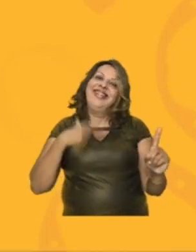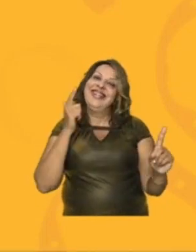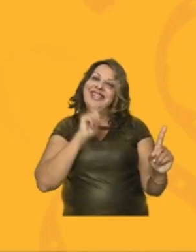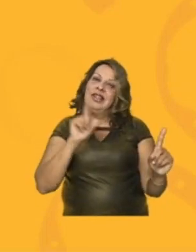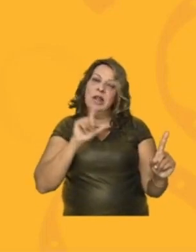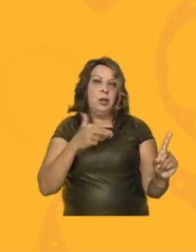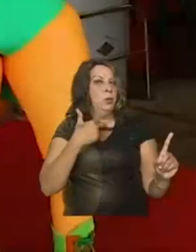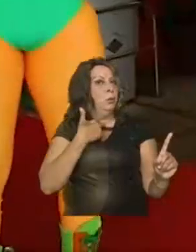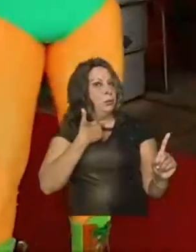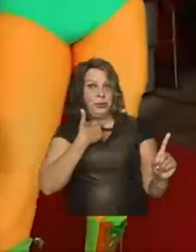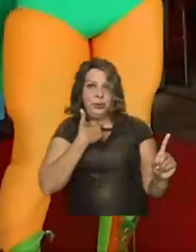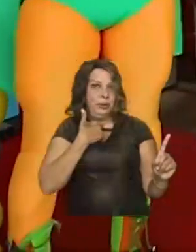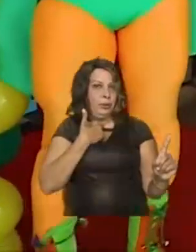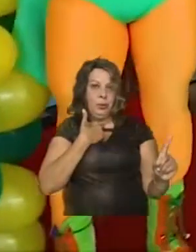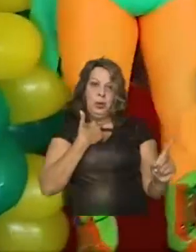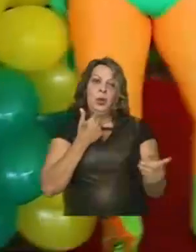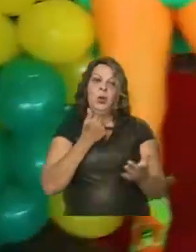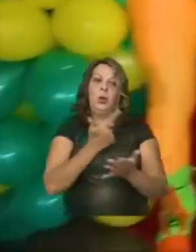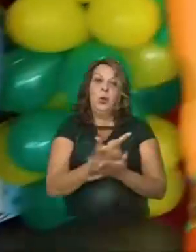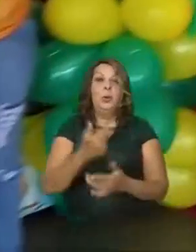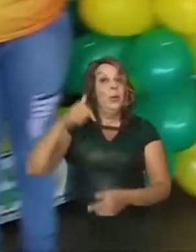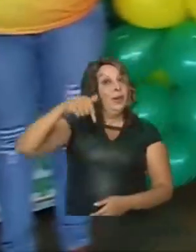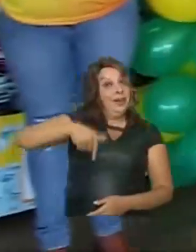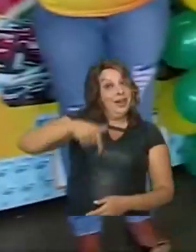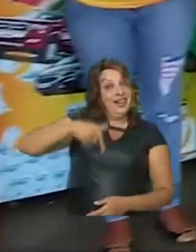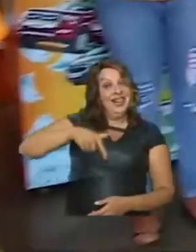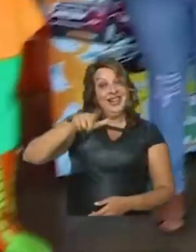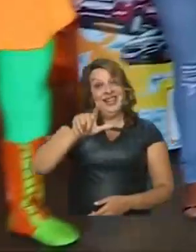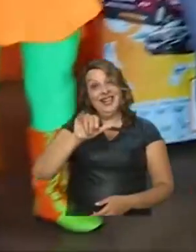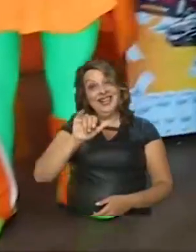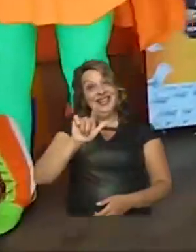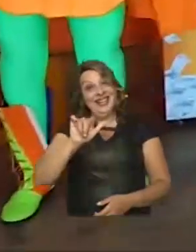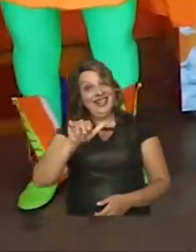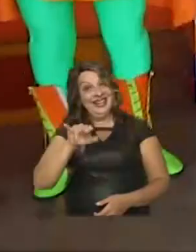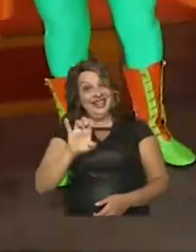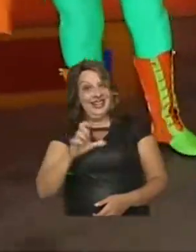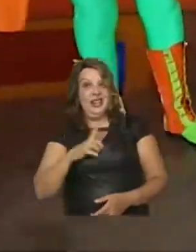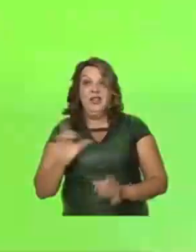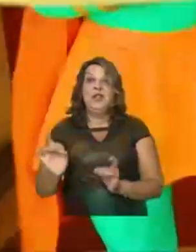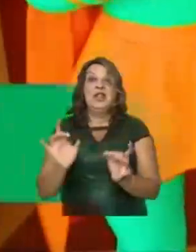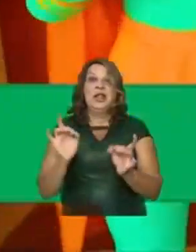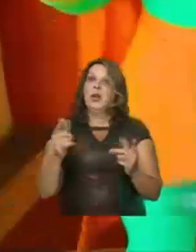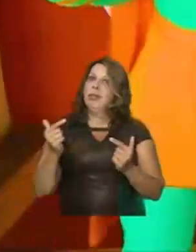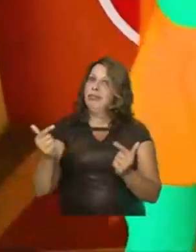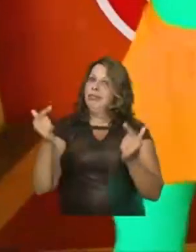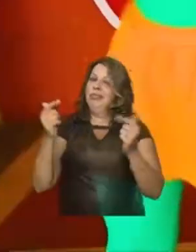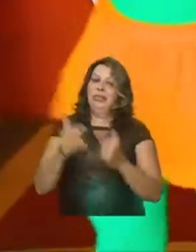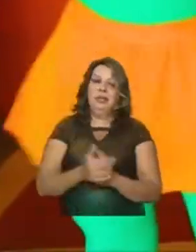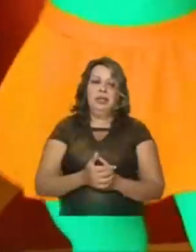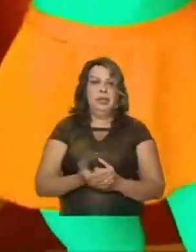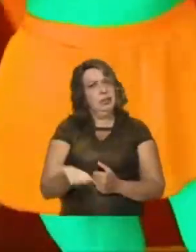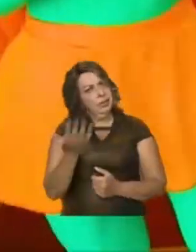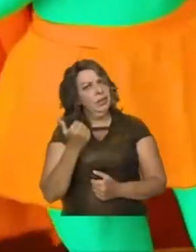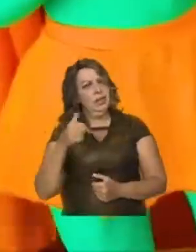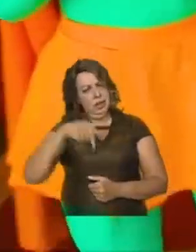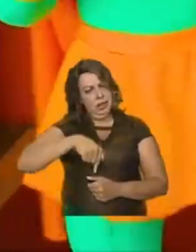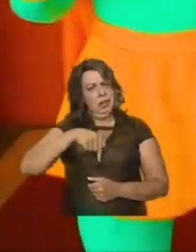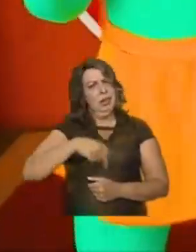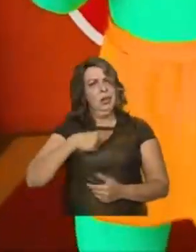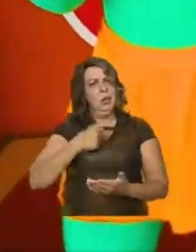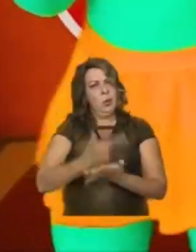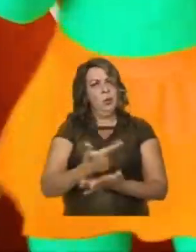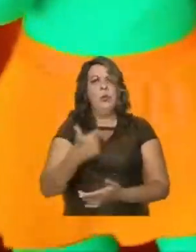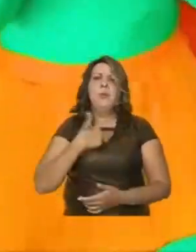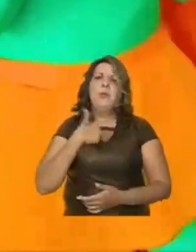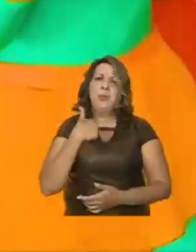não pôde estar com a gente. Ele adquiriu aqui, ó, com a Liliane, promotora Pé Quente. Vendo aqui no G Barbosa do Luzia, venha adquirir